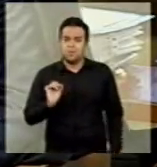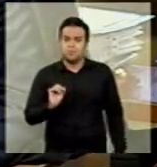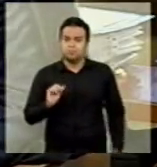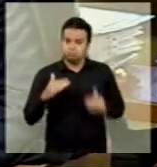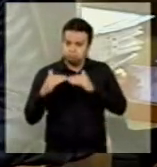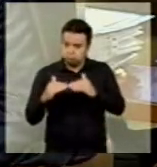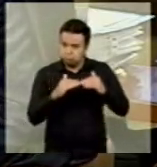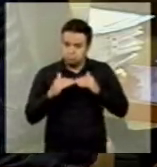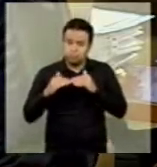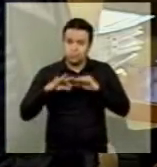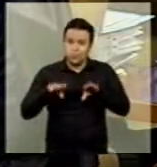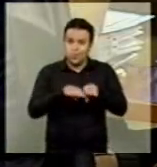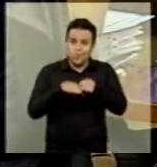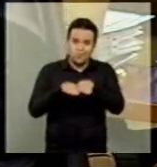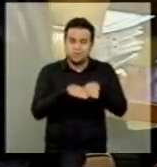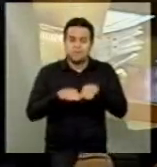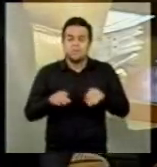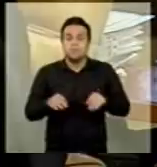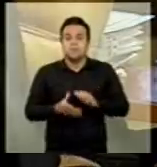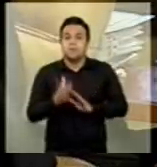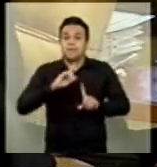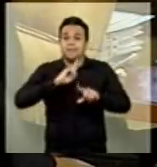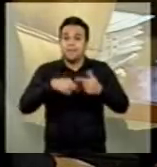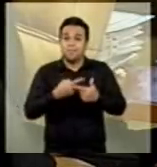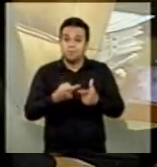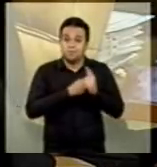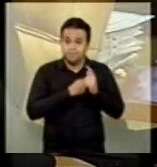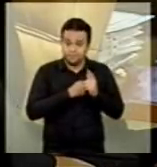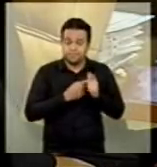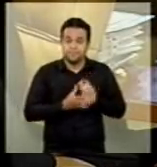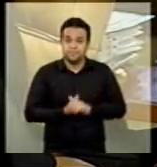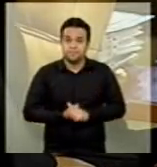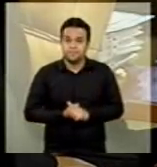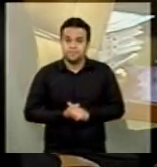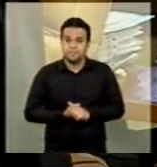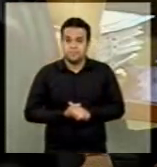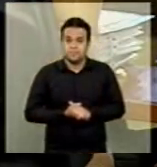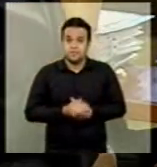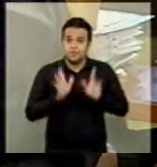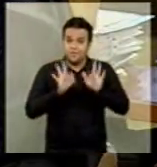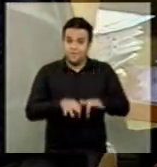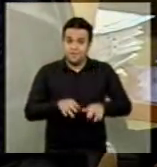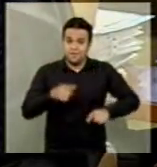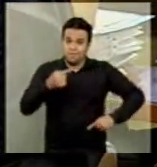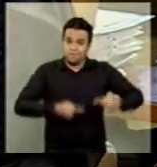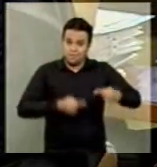suspendeu a proclamação e o encerramento do debate